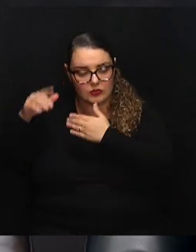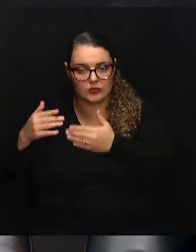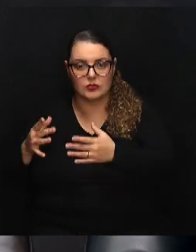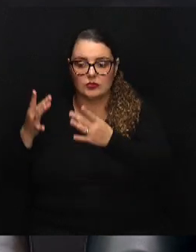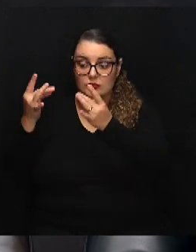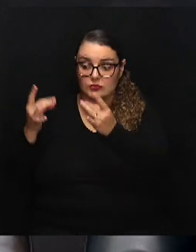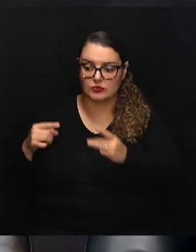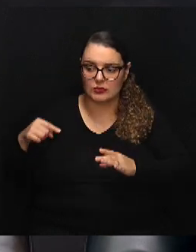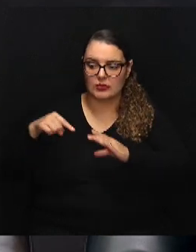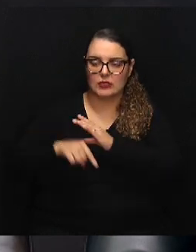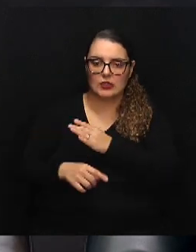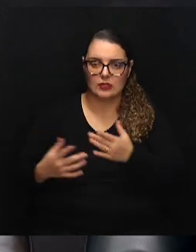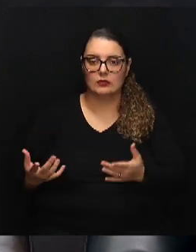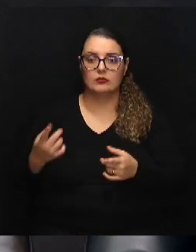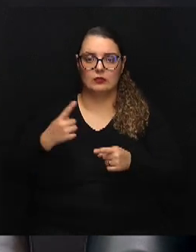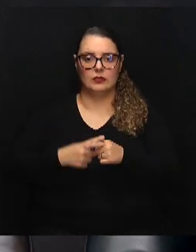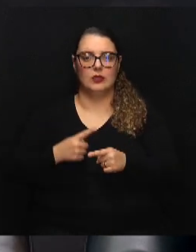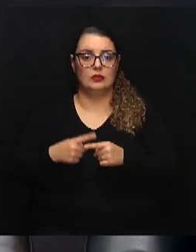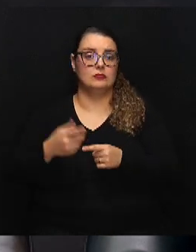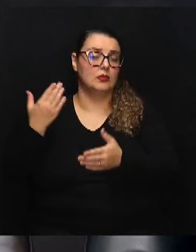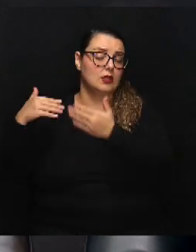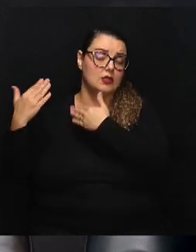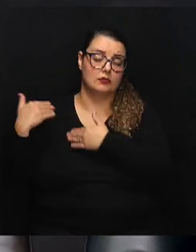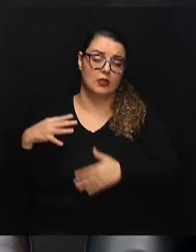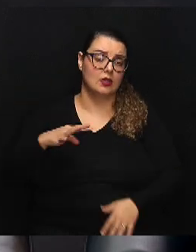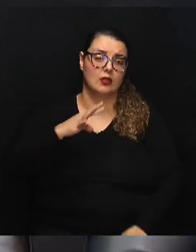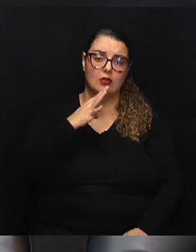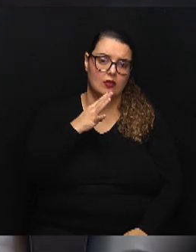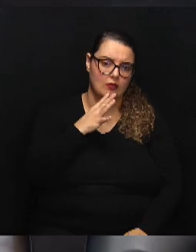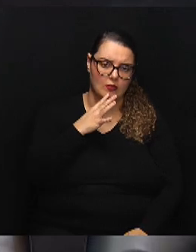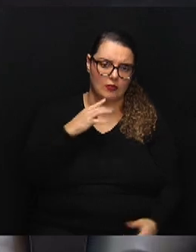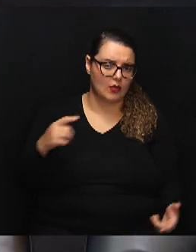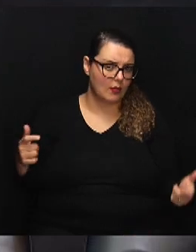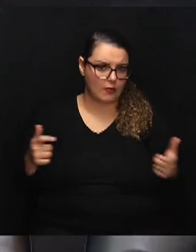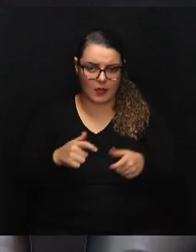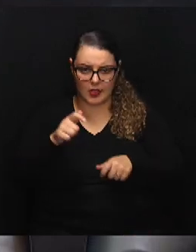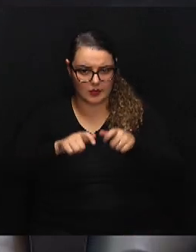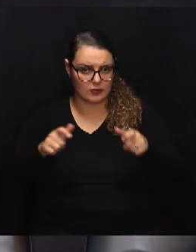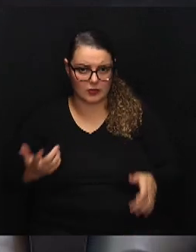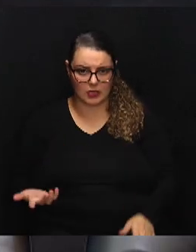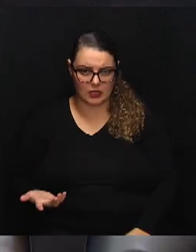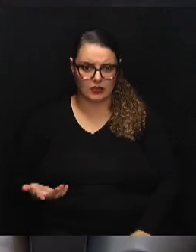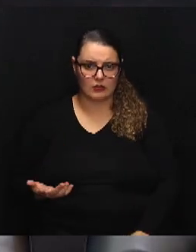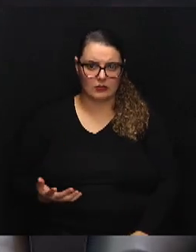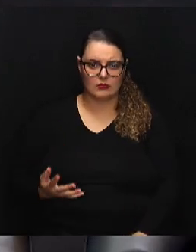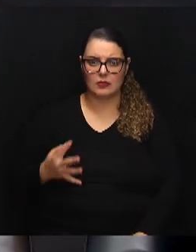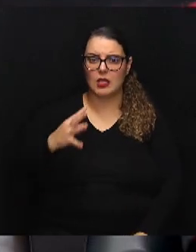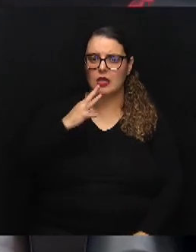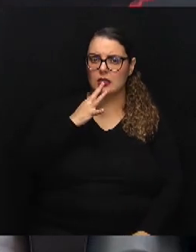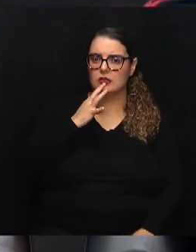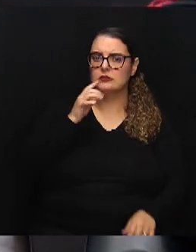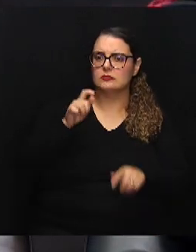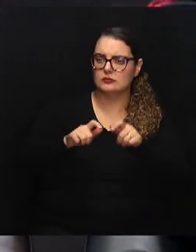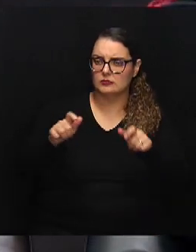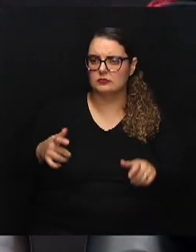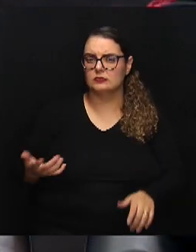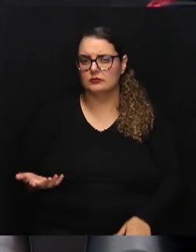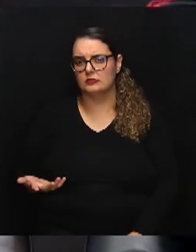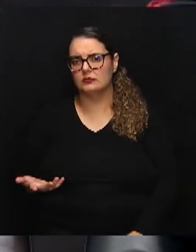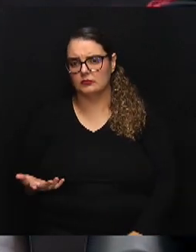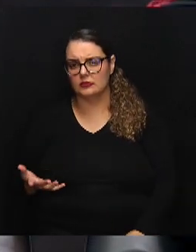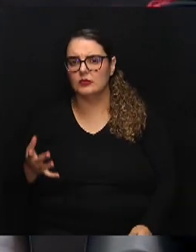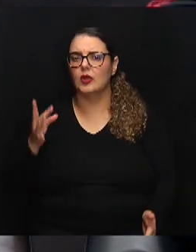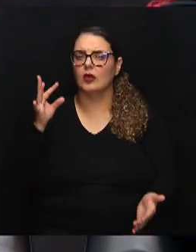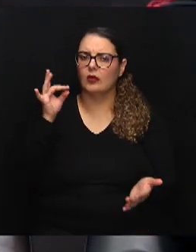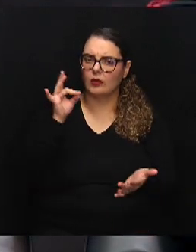fundo, porque antigamente você conhecia menos pessoas, mas você conhecia essas pessoas, né, de